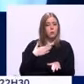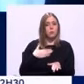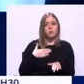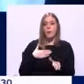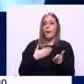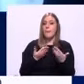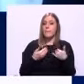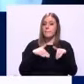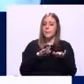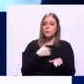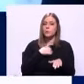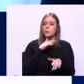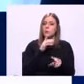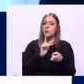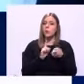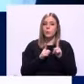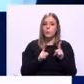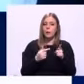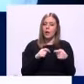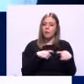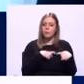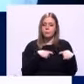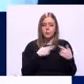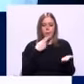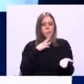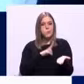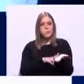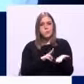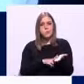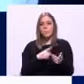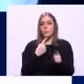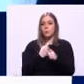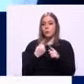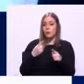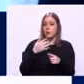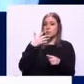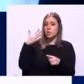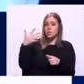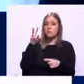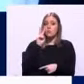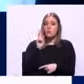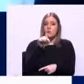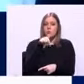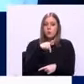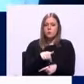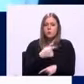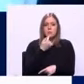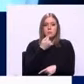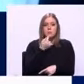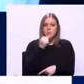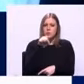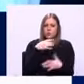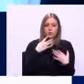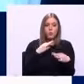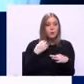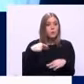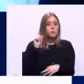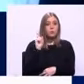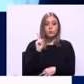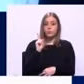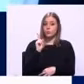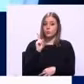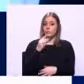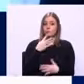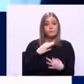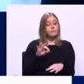o que eu estava a dizer é, há aqui um choque com a realidade, que é como lá fora conseguem olhar para isto e perceber, não, isto não é normal. Isto não é normal,